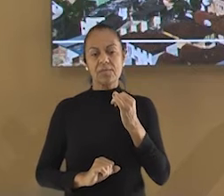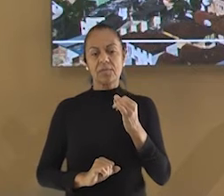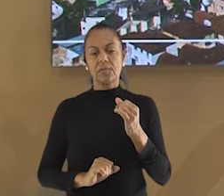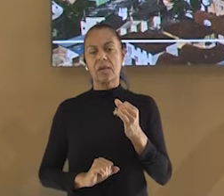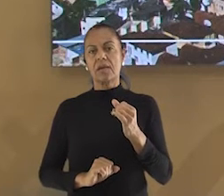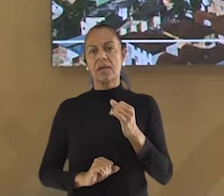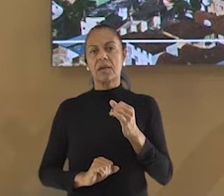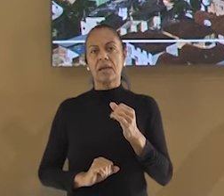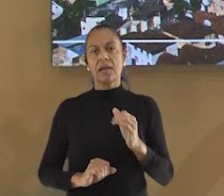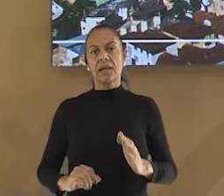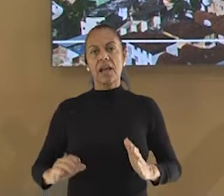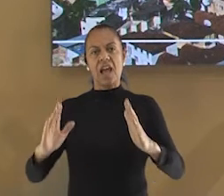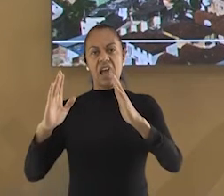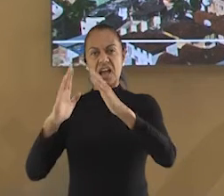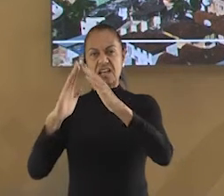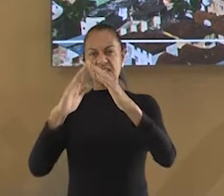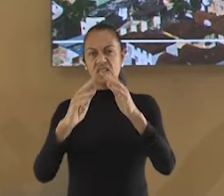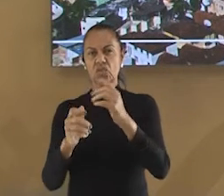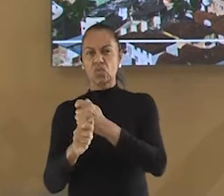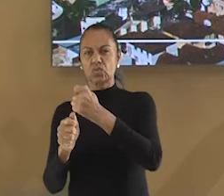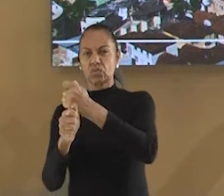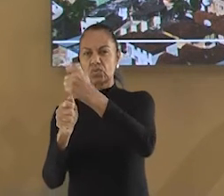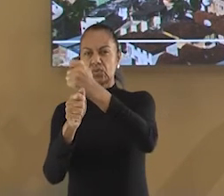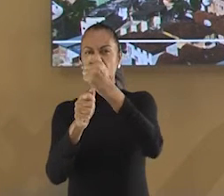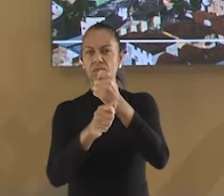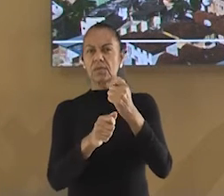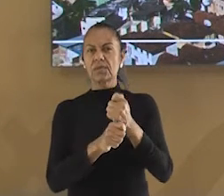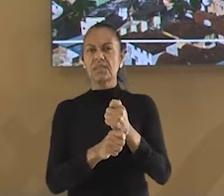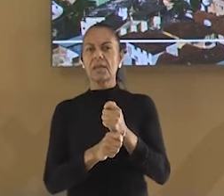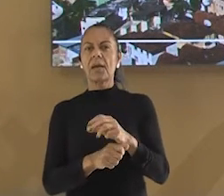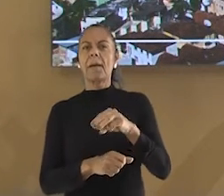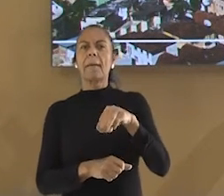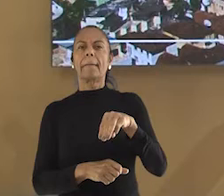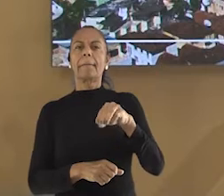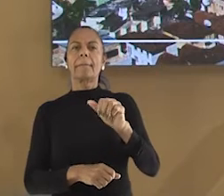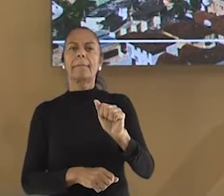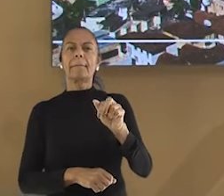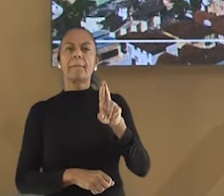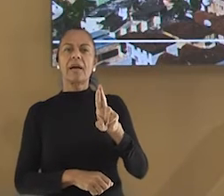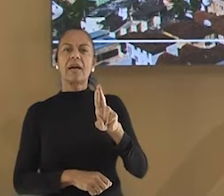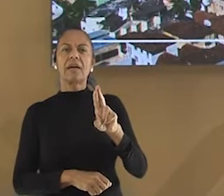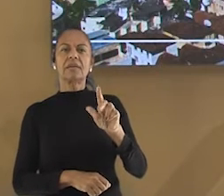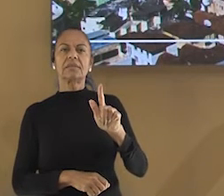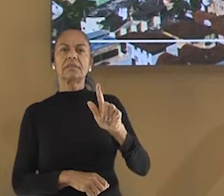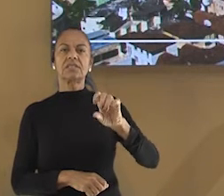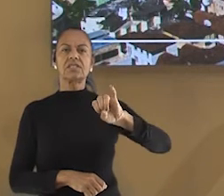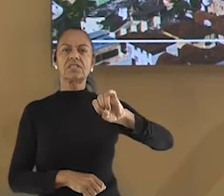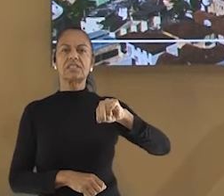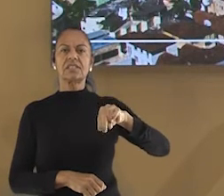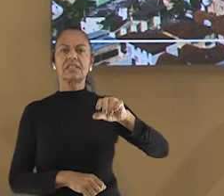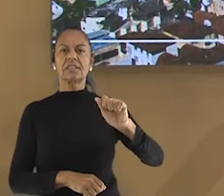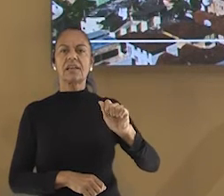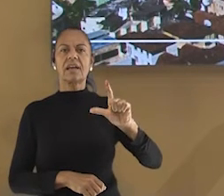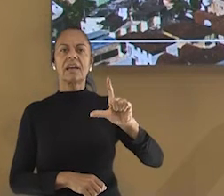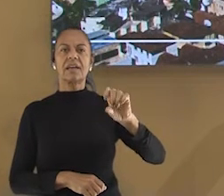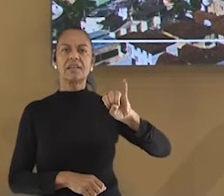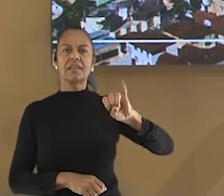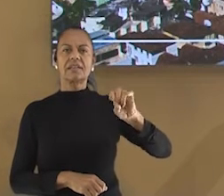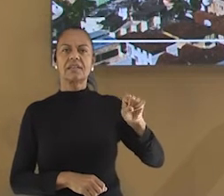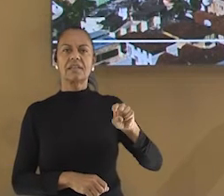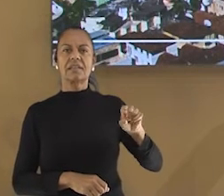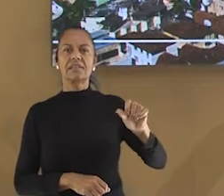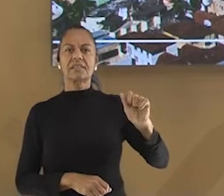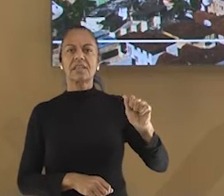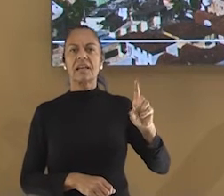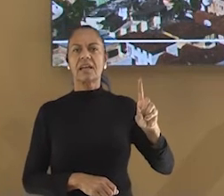de casas em regiões marginalizadas. Aliás, me conta, essa palavra,